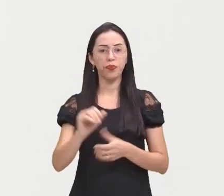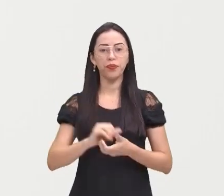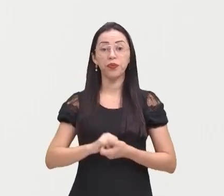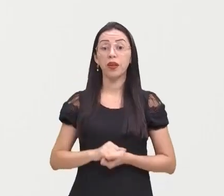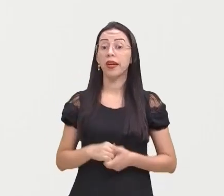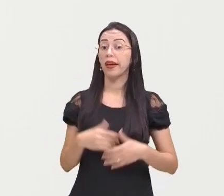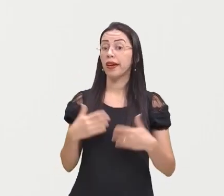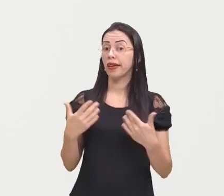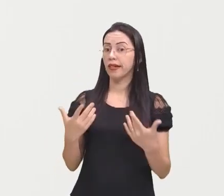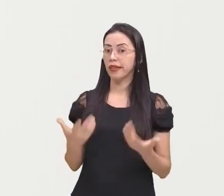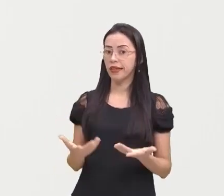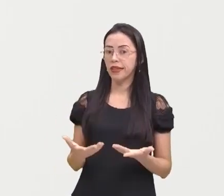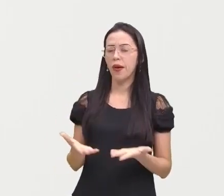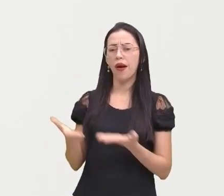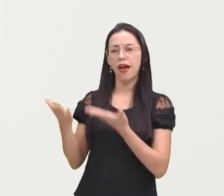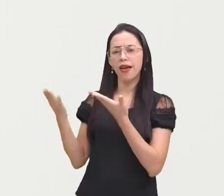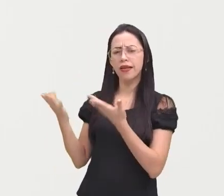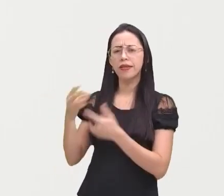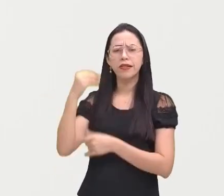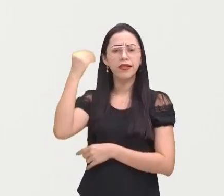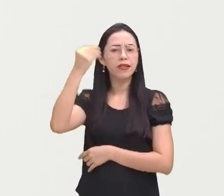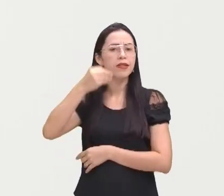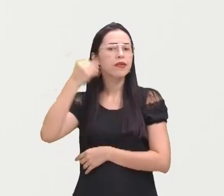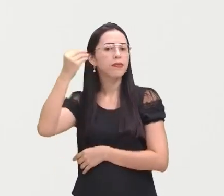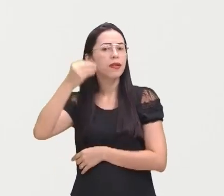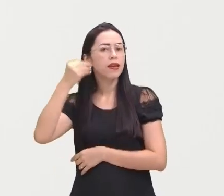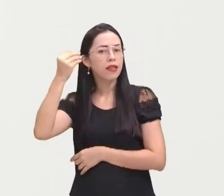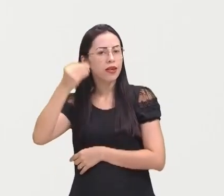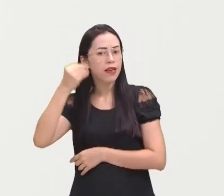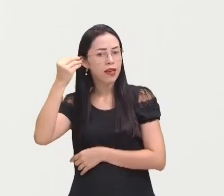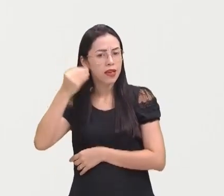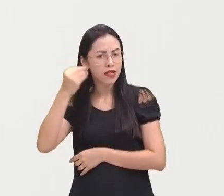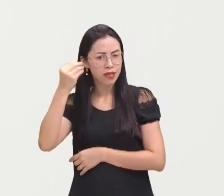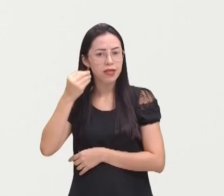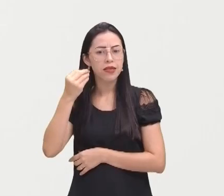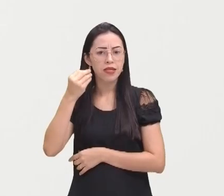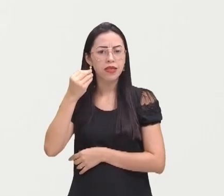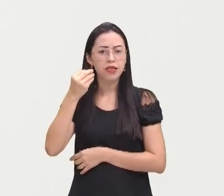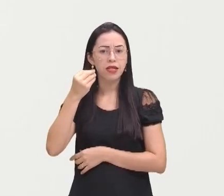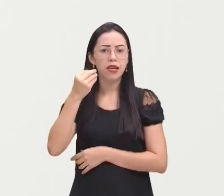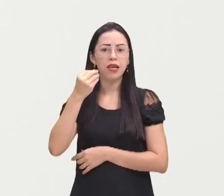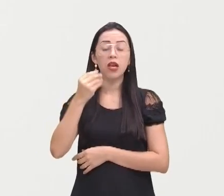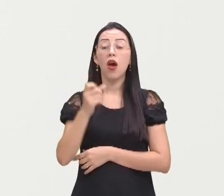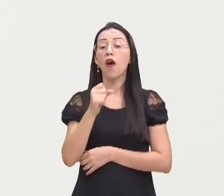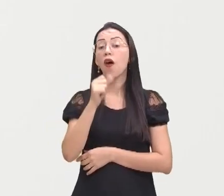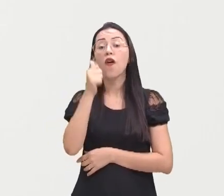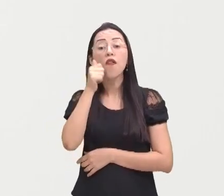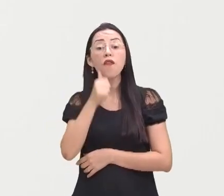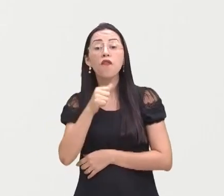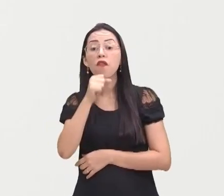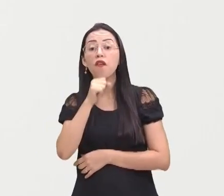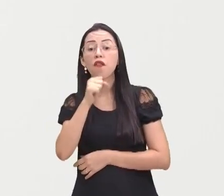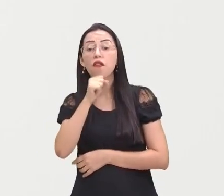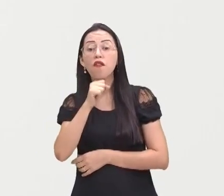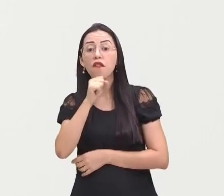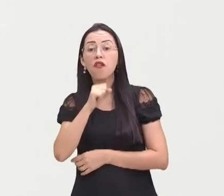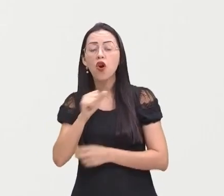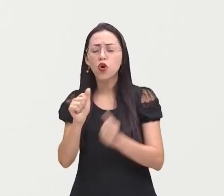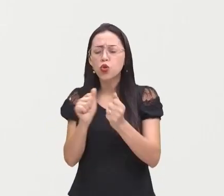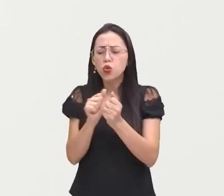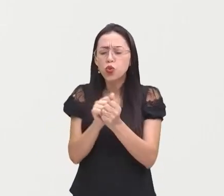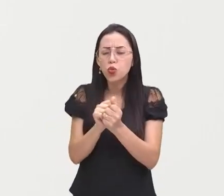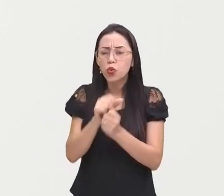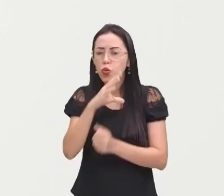Profuturo, relato de experiência da viagem, escrito com a ajuda da avó. Se vocês tiverem